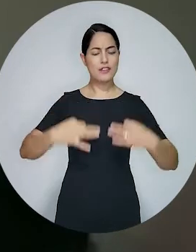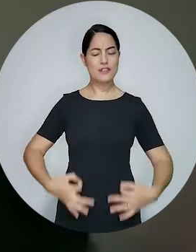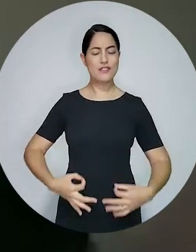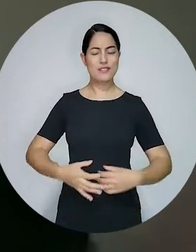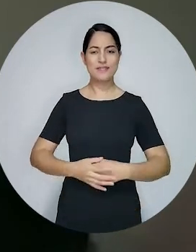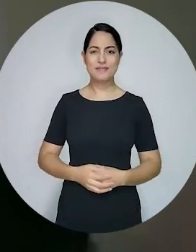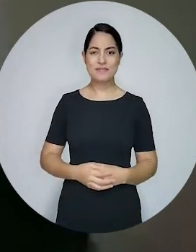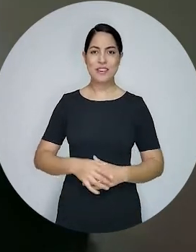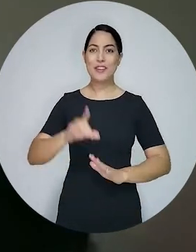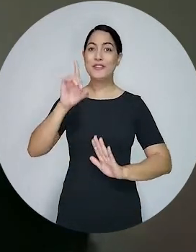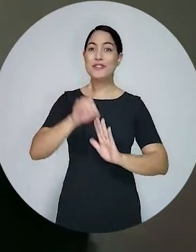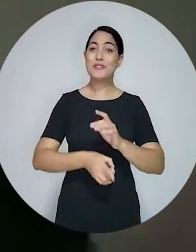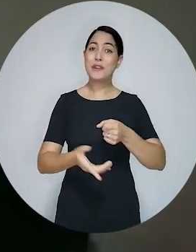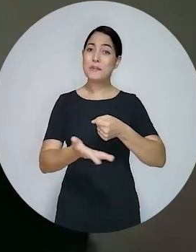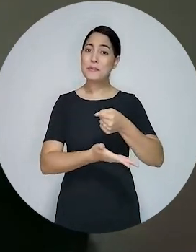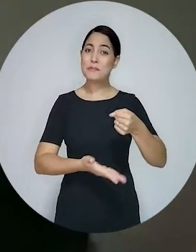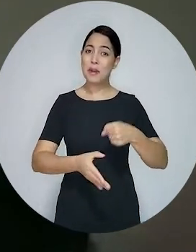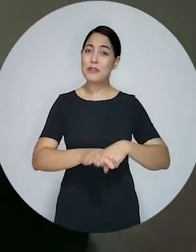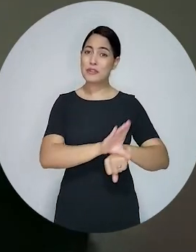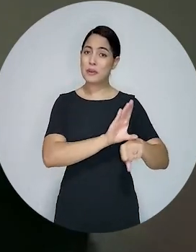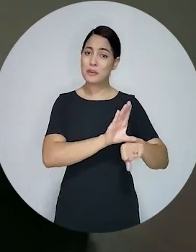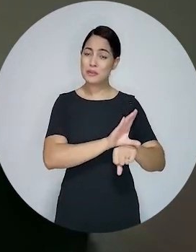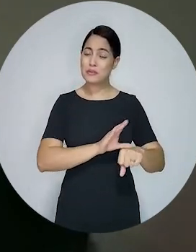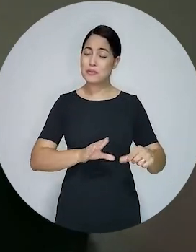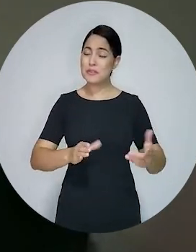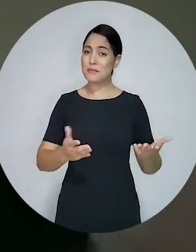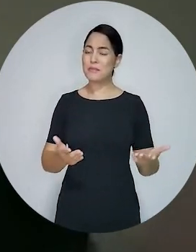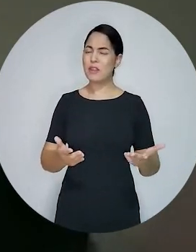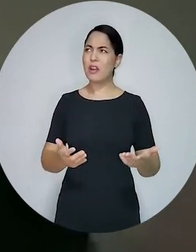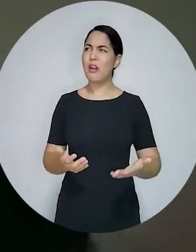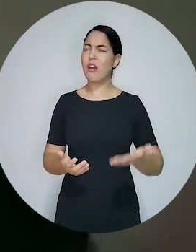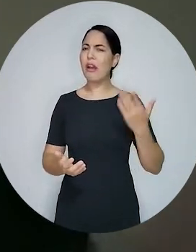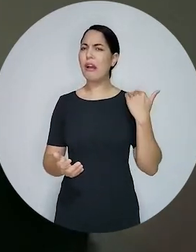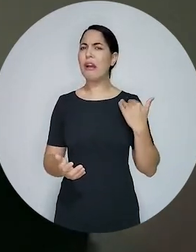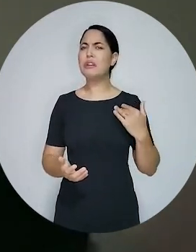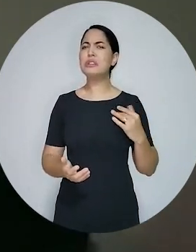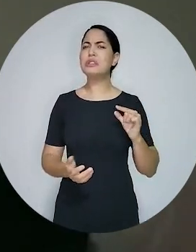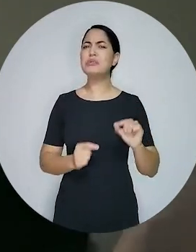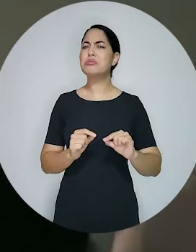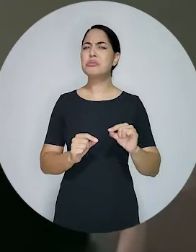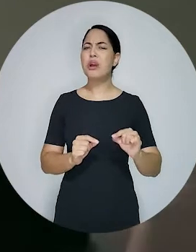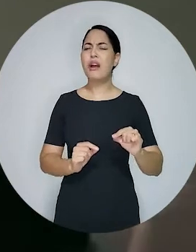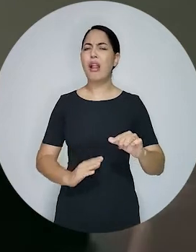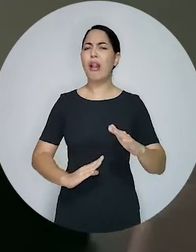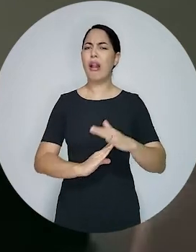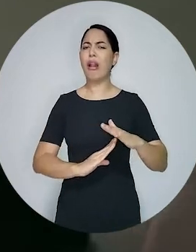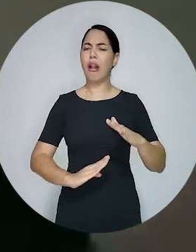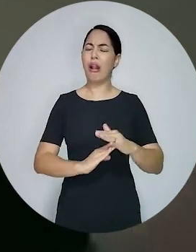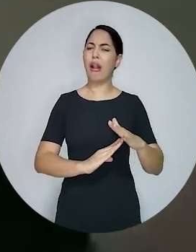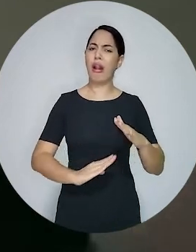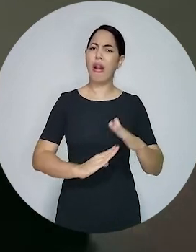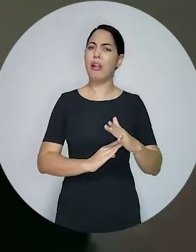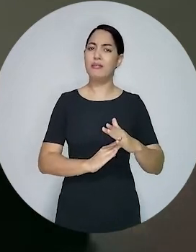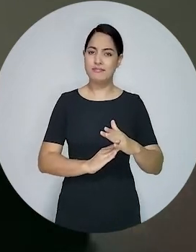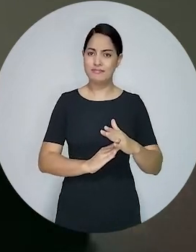os direitos fundamentais, que antes eram apenas